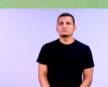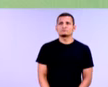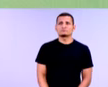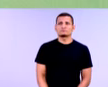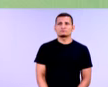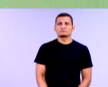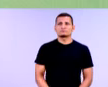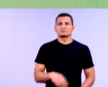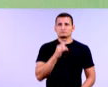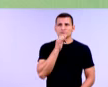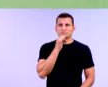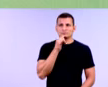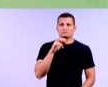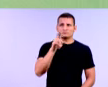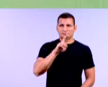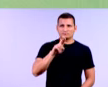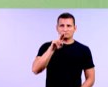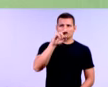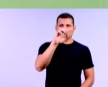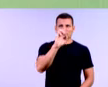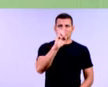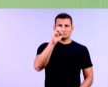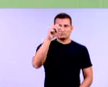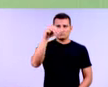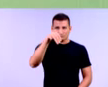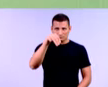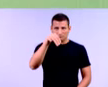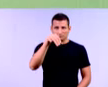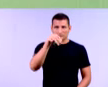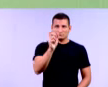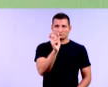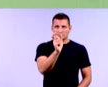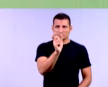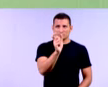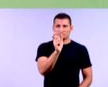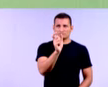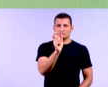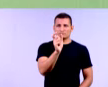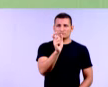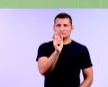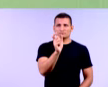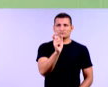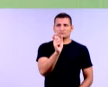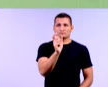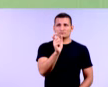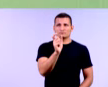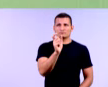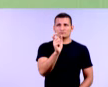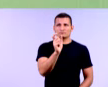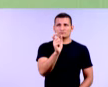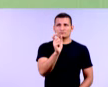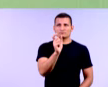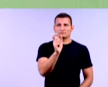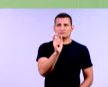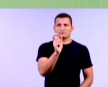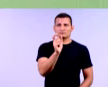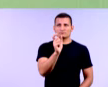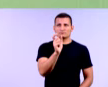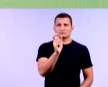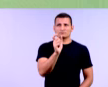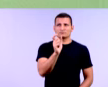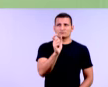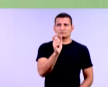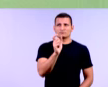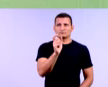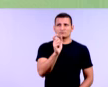eu utilizasse o em anexo seguirão, certo? Certo, professora Tayane? Isso mesmo, Aí, responde a pergunta